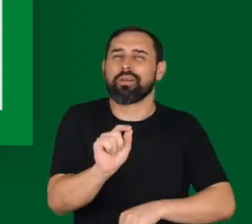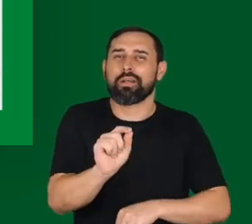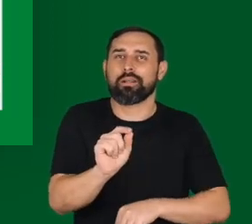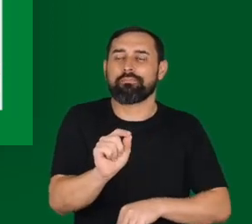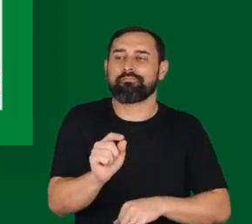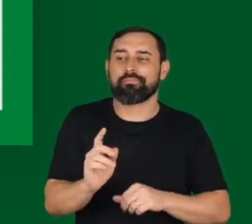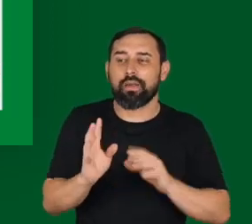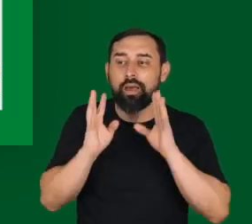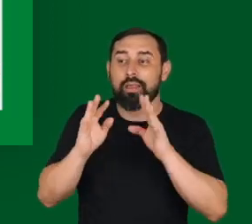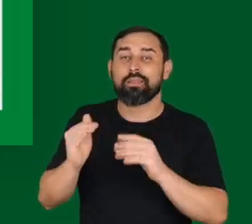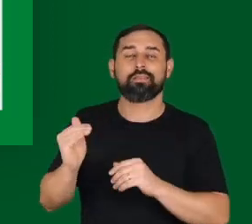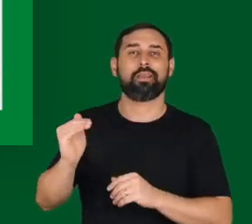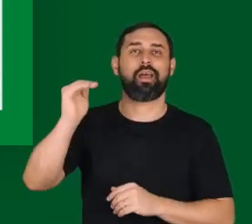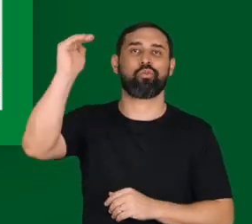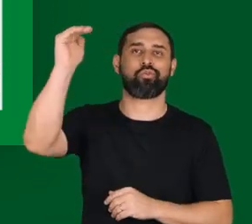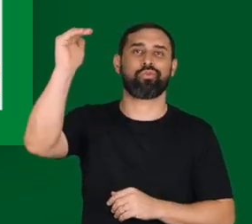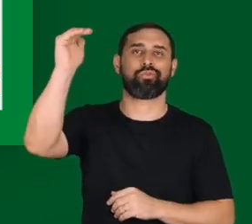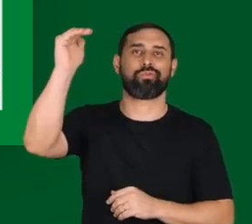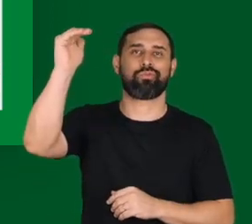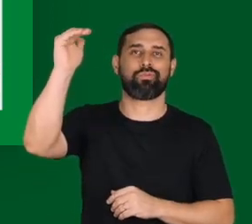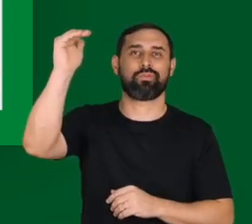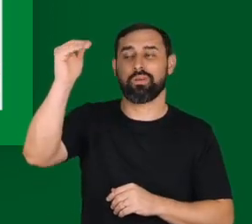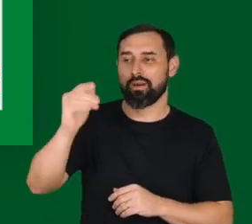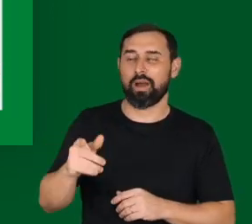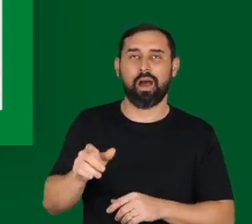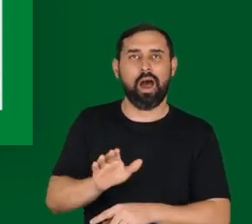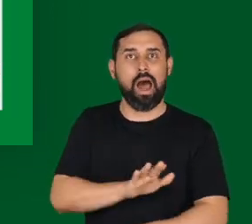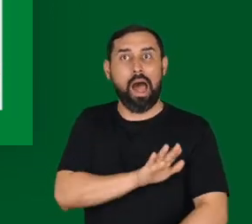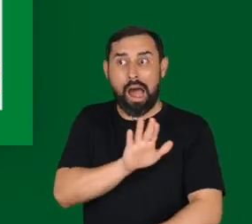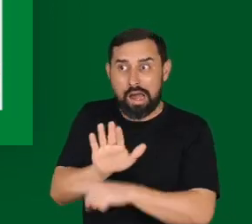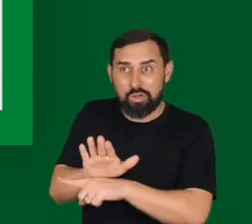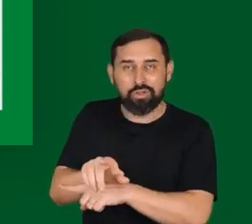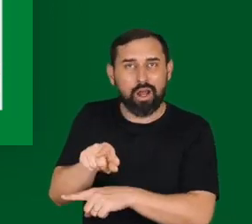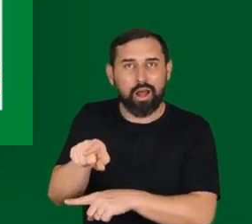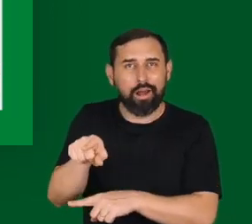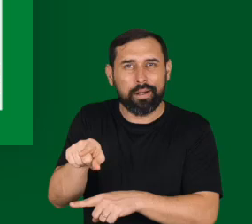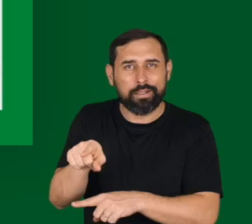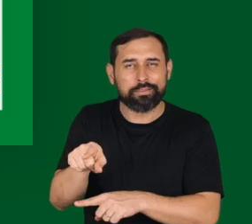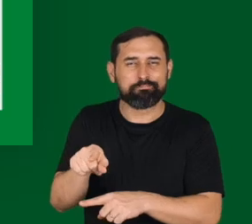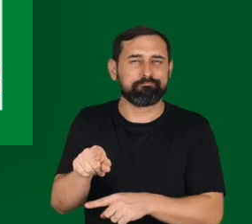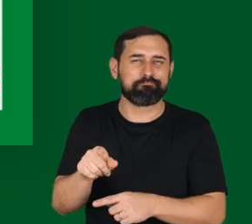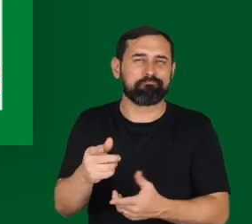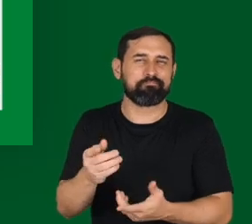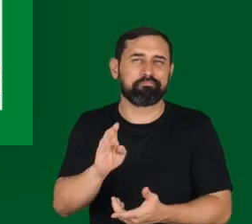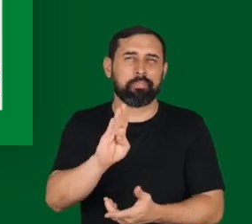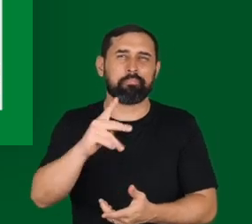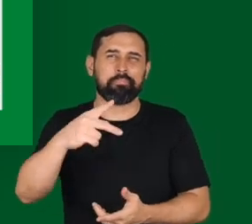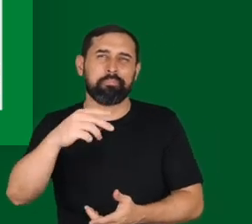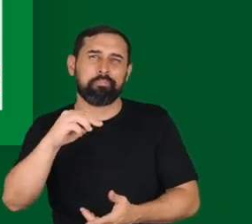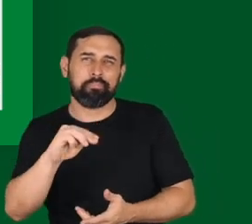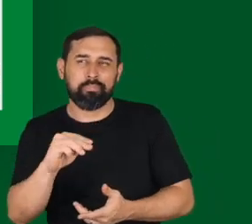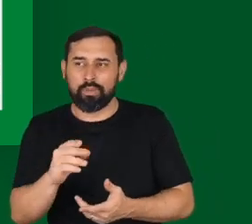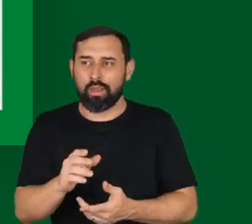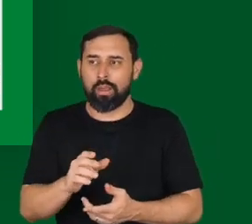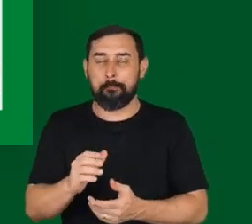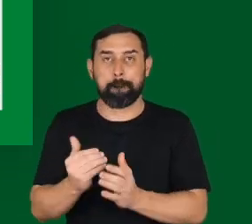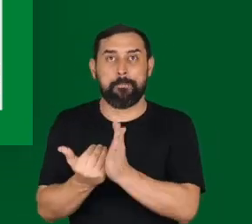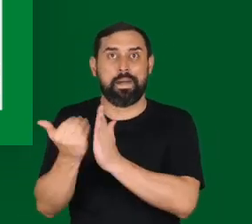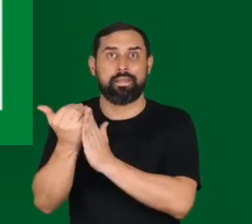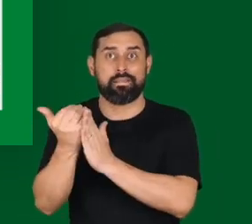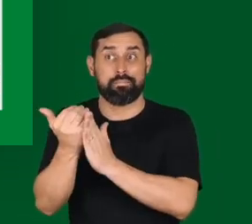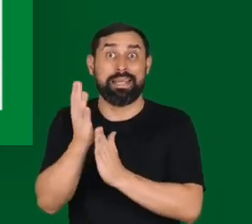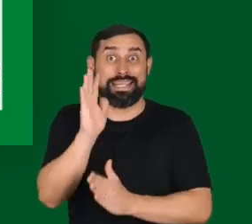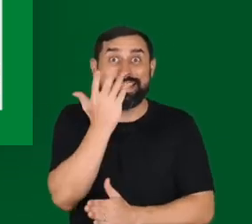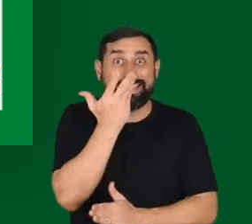mais acostumados a atender paciente adulto, né, onde a gente faz uma pressão e o volume ali do BVM que a